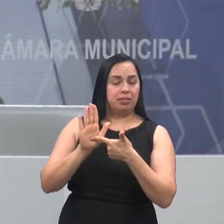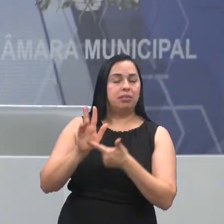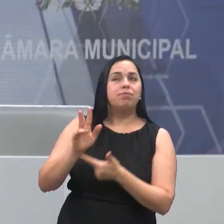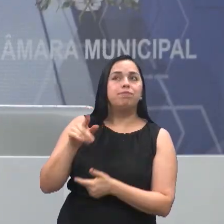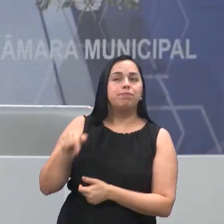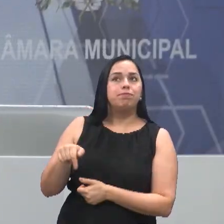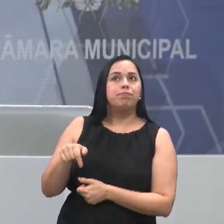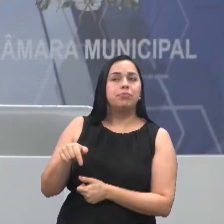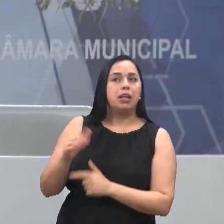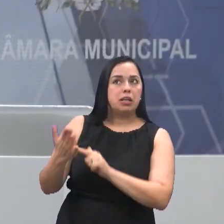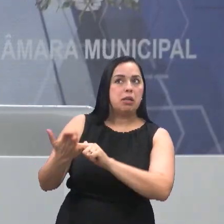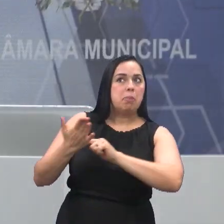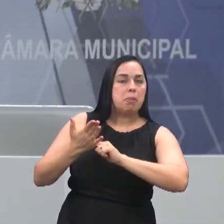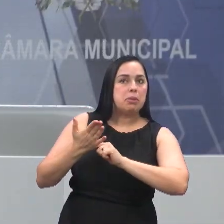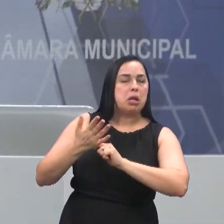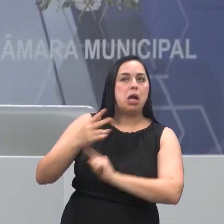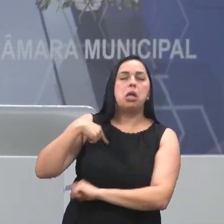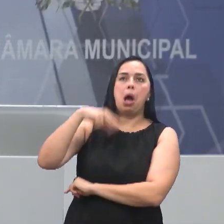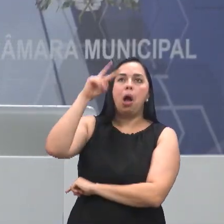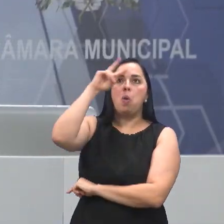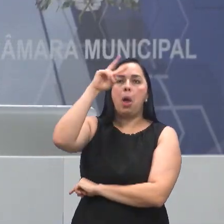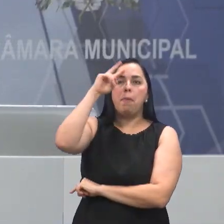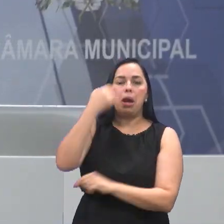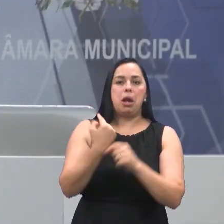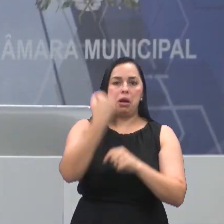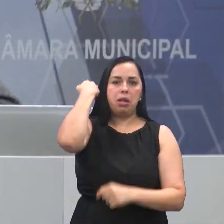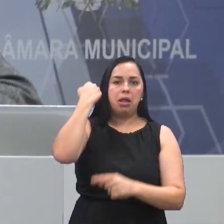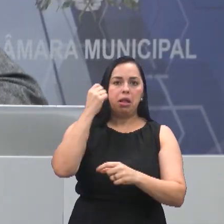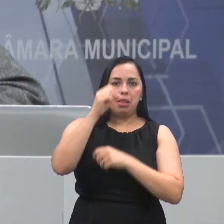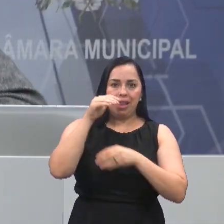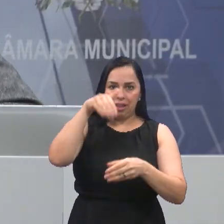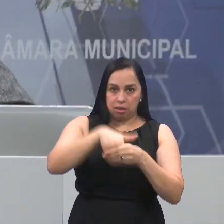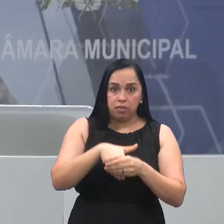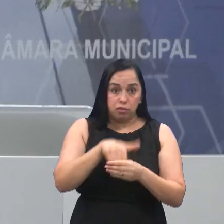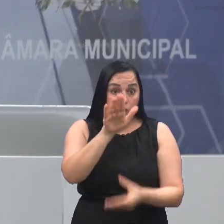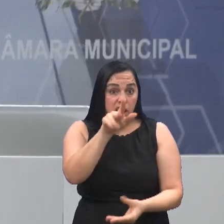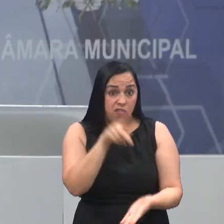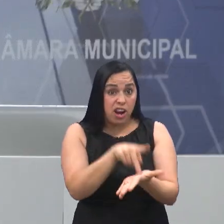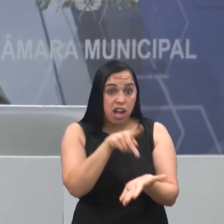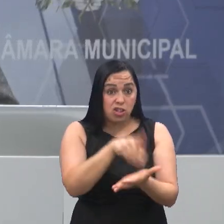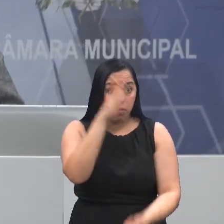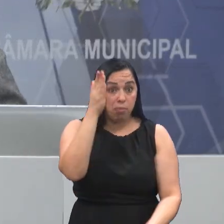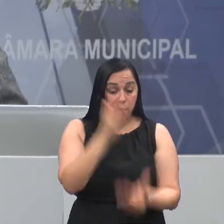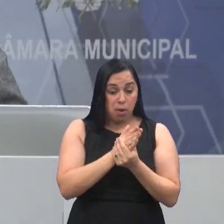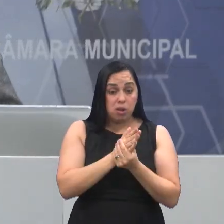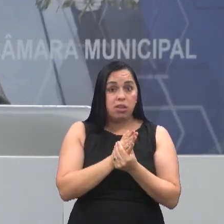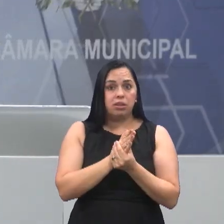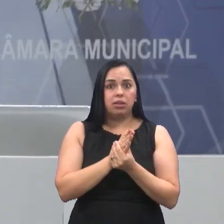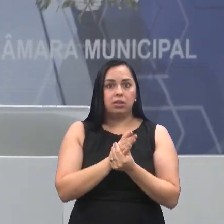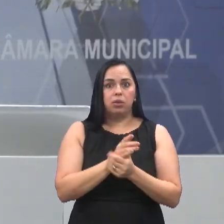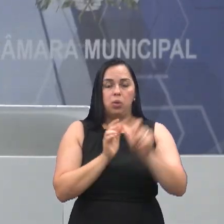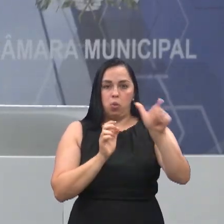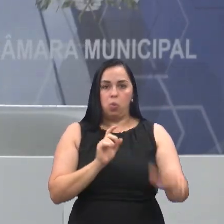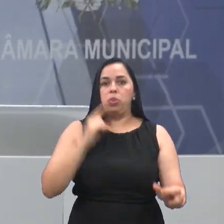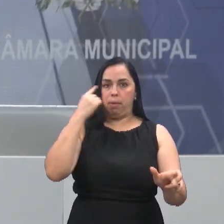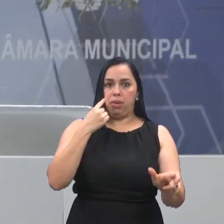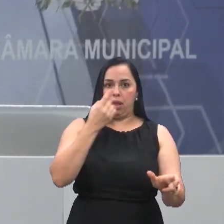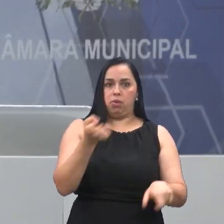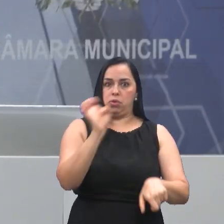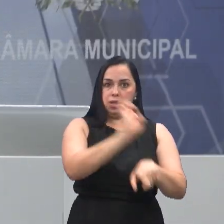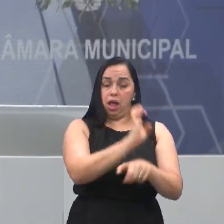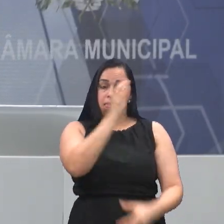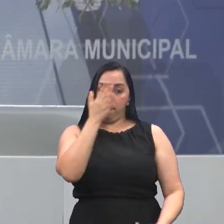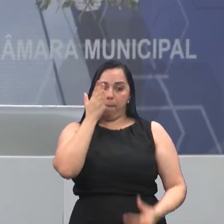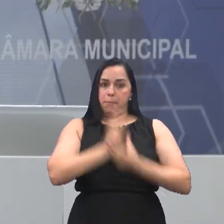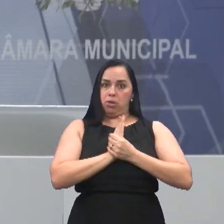porque na eleição, nós tivemos, inclusive, eu fui processado por um deputado estadual, e ele me